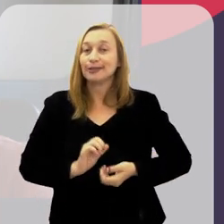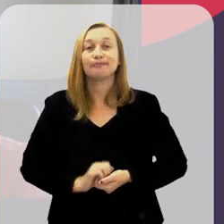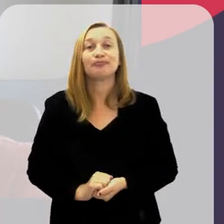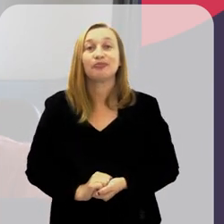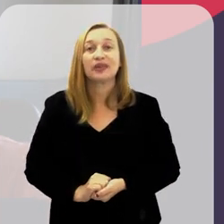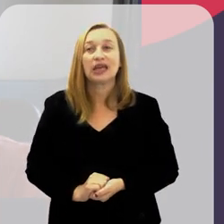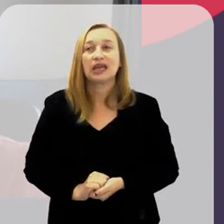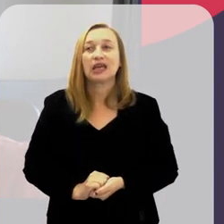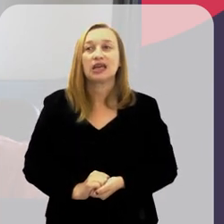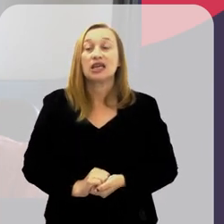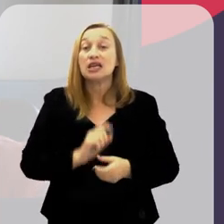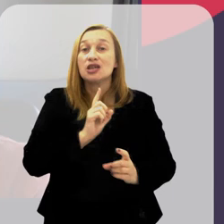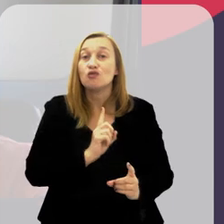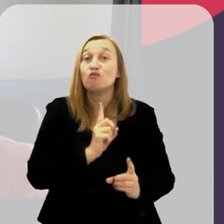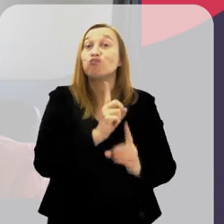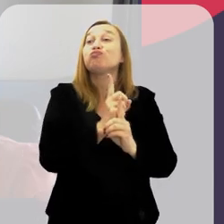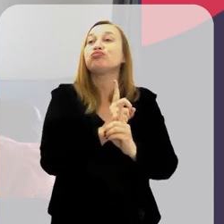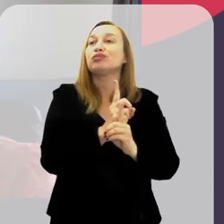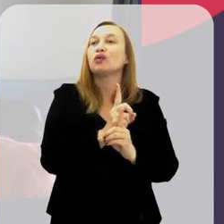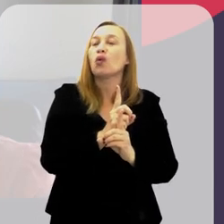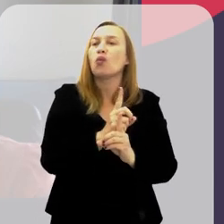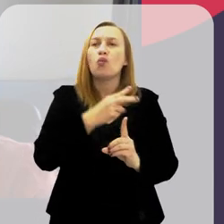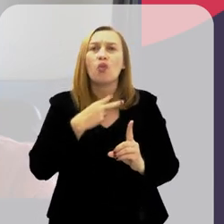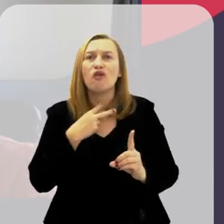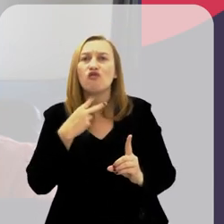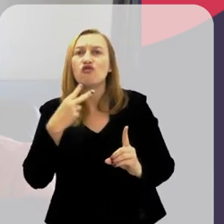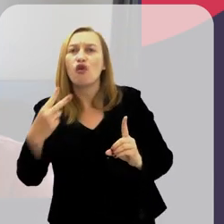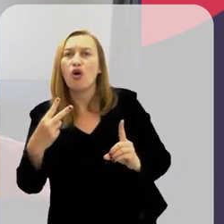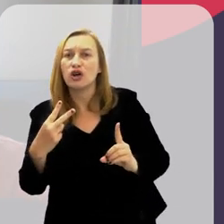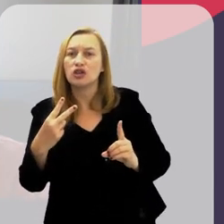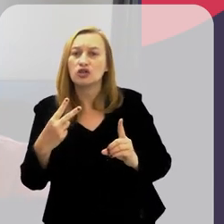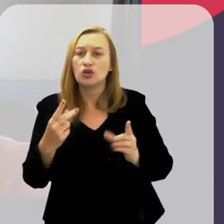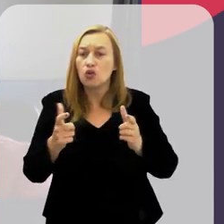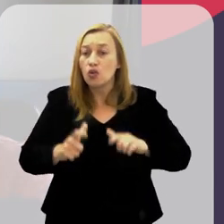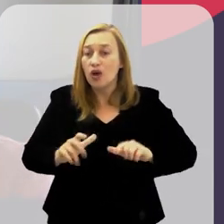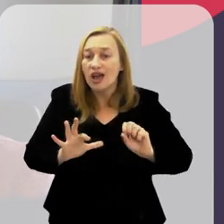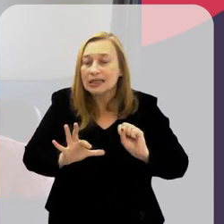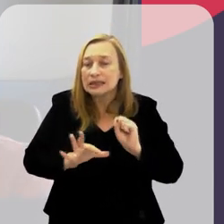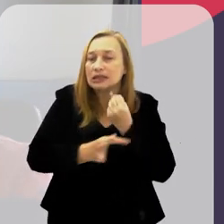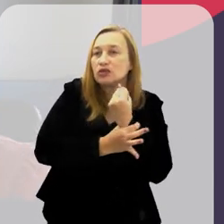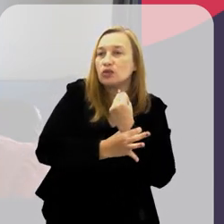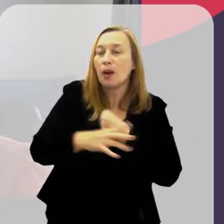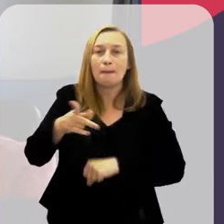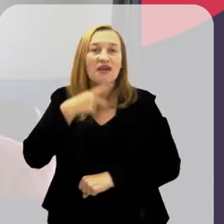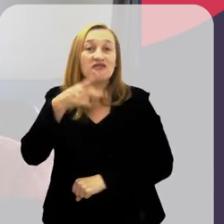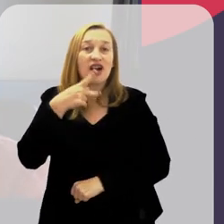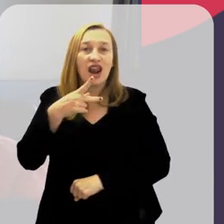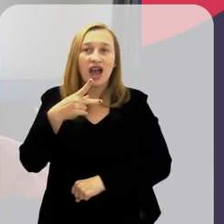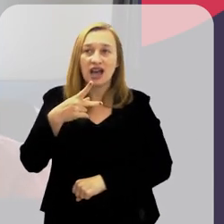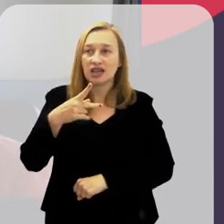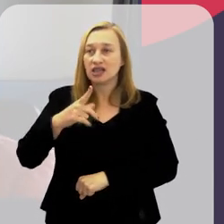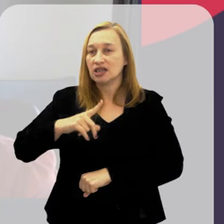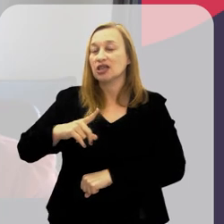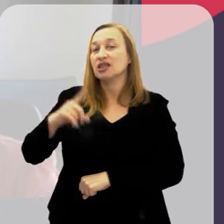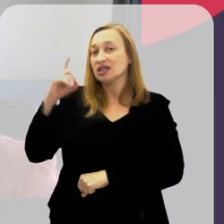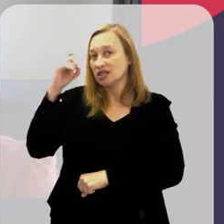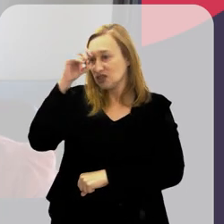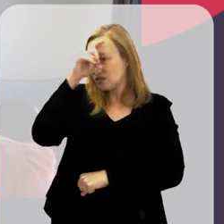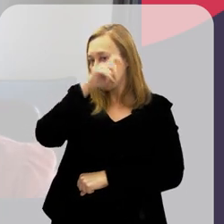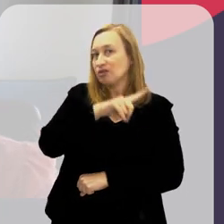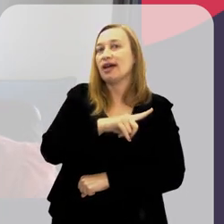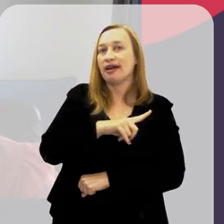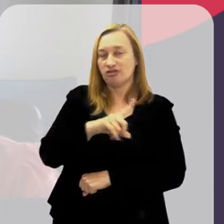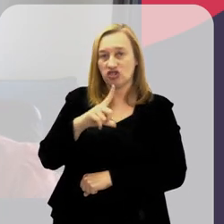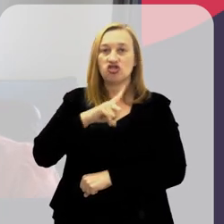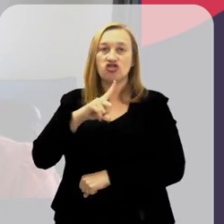grupo, ele encontrou uma voz e um ambiente seguro para falar das dificuldades que tinham